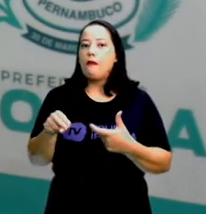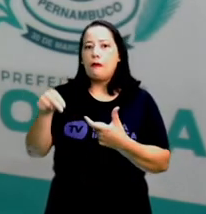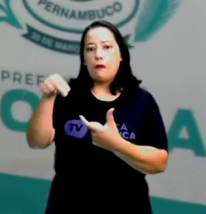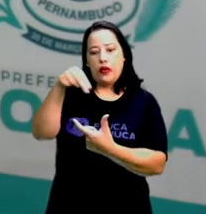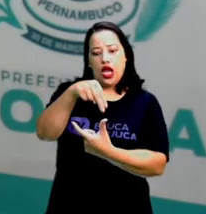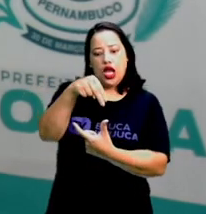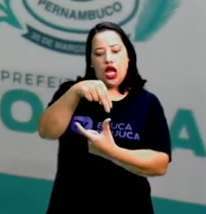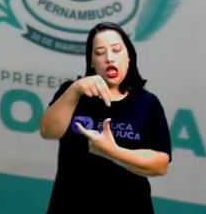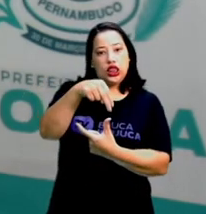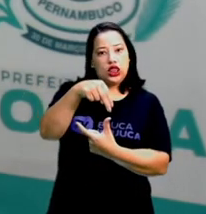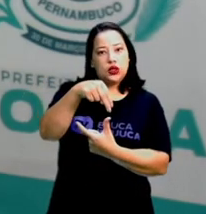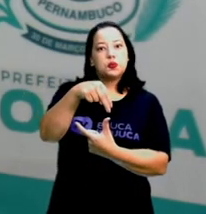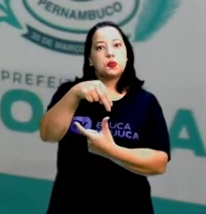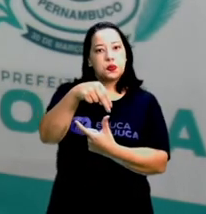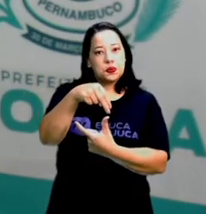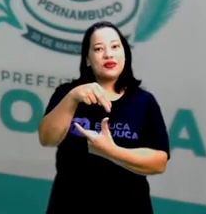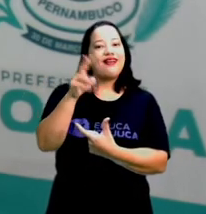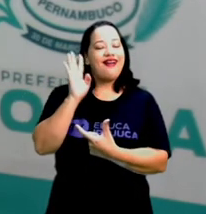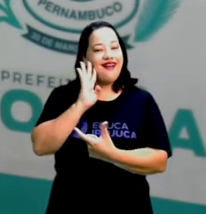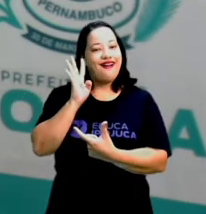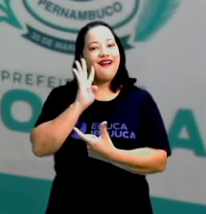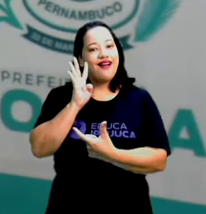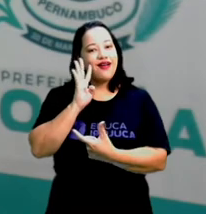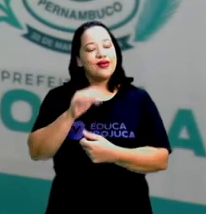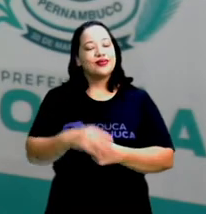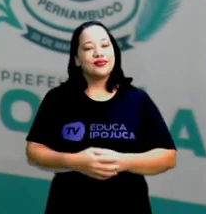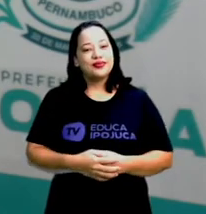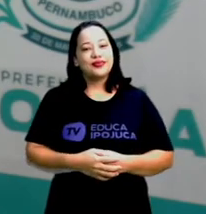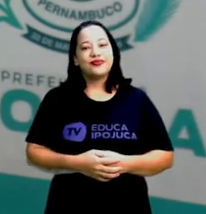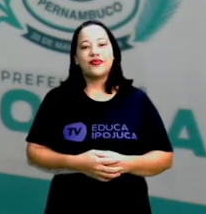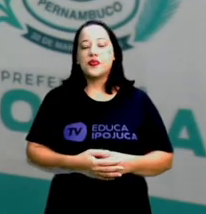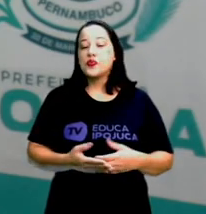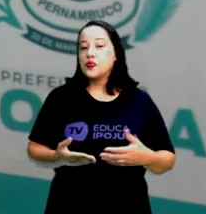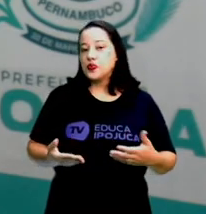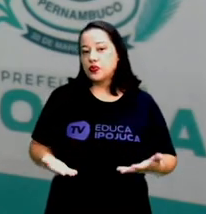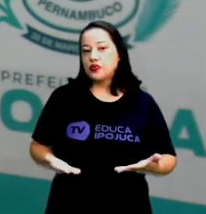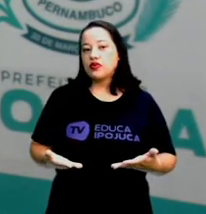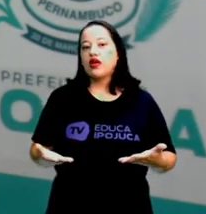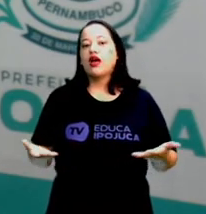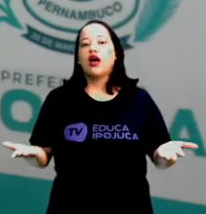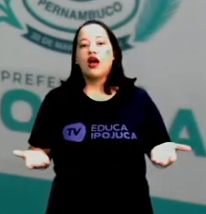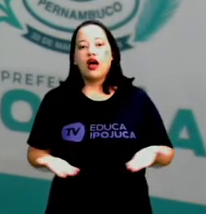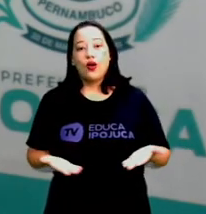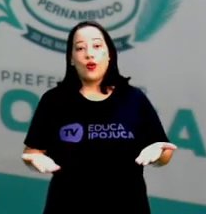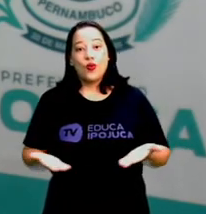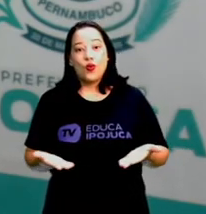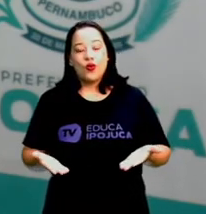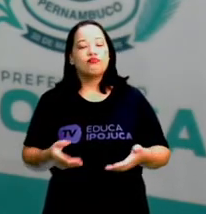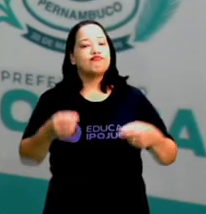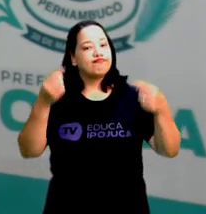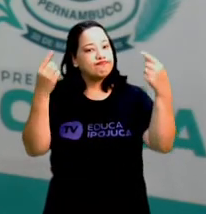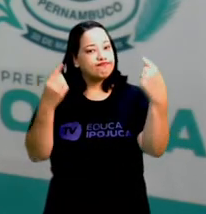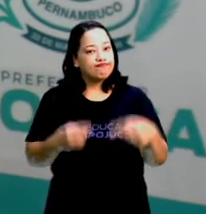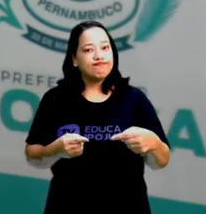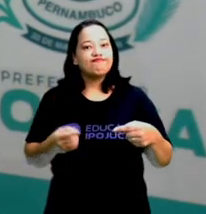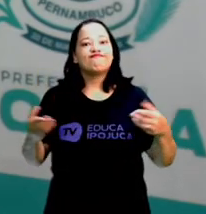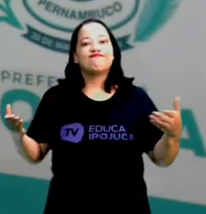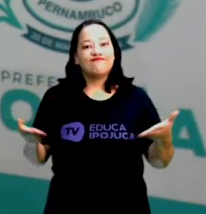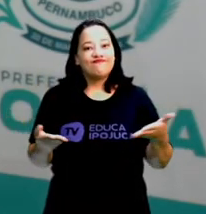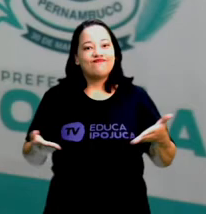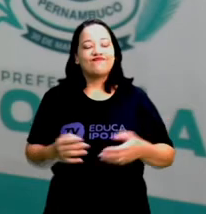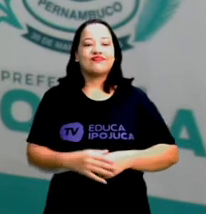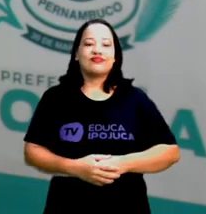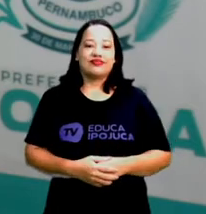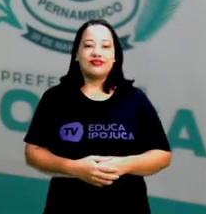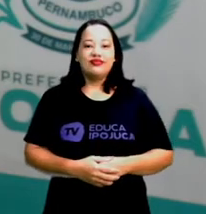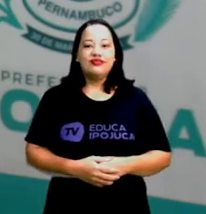crianças. Legal, né? Bom, chegamos ao nosso desafio de